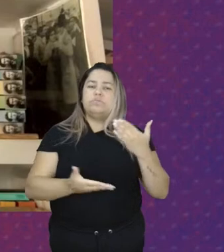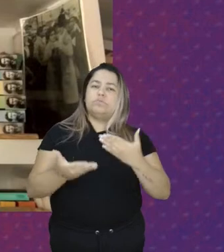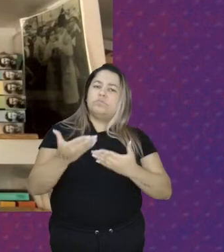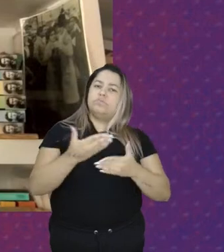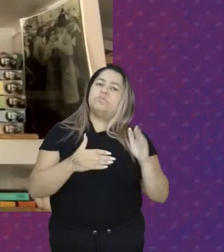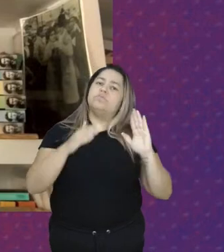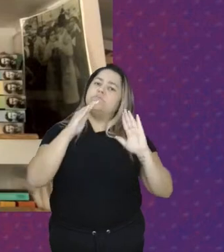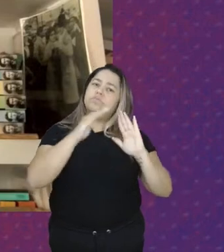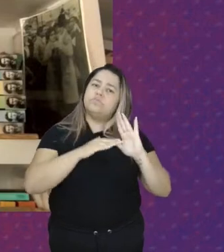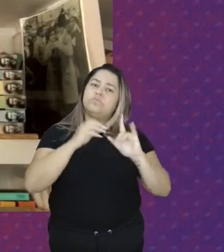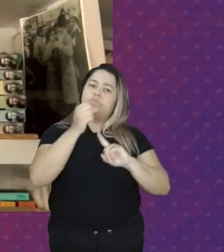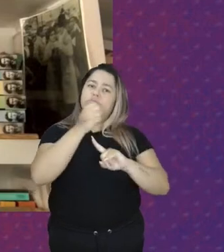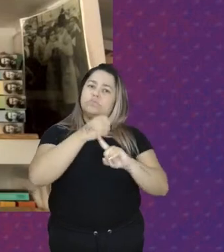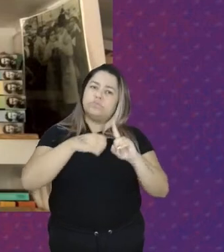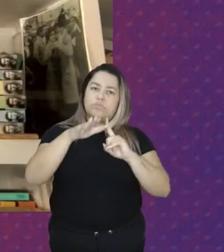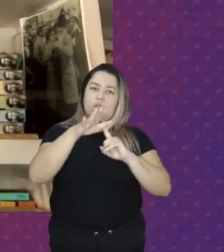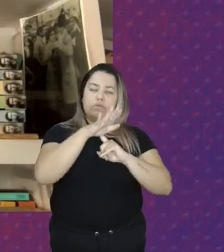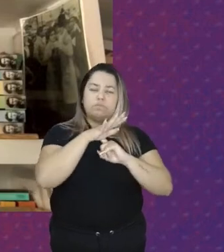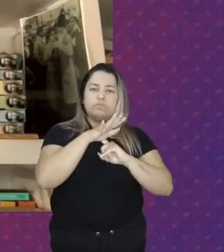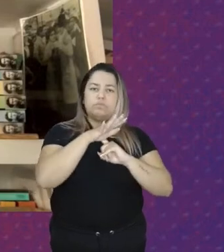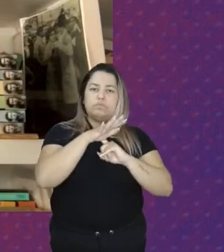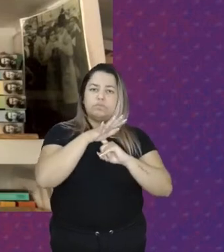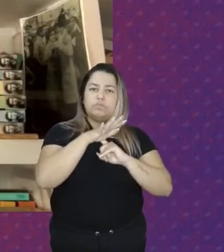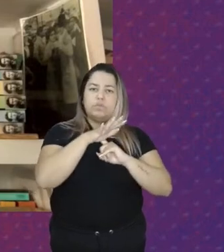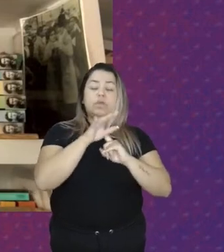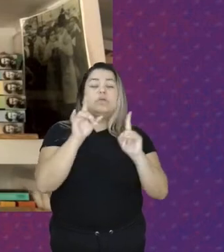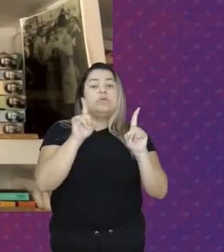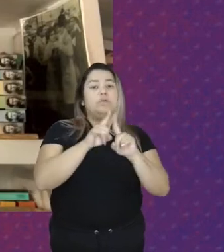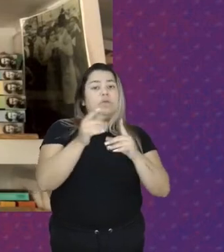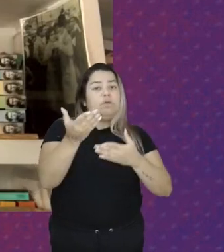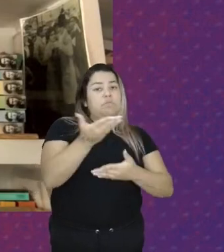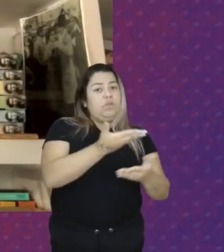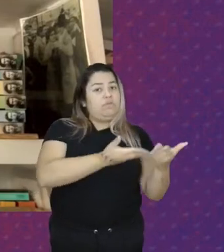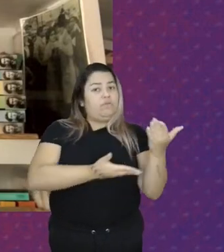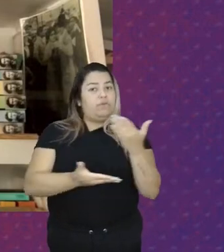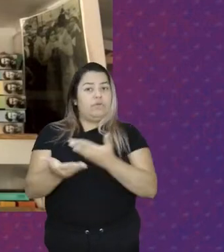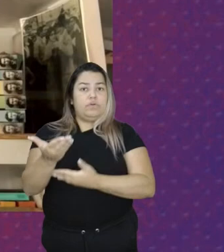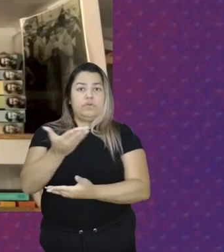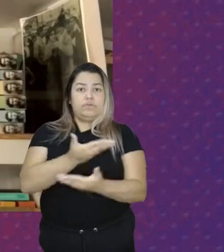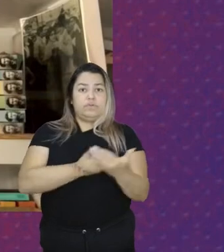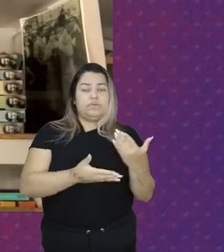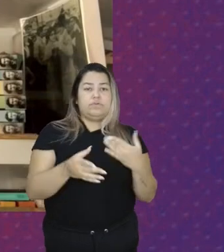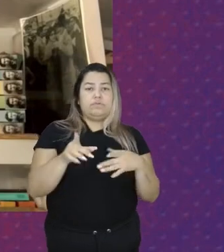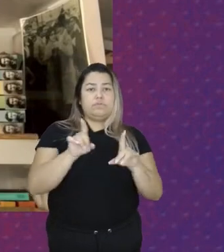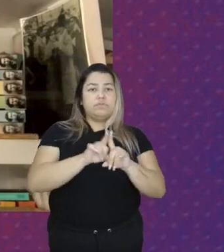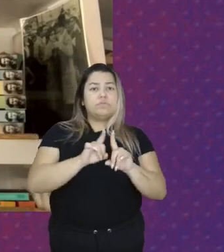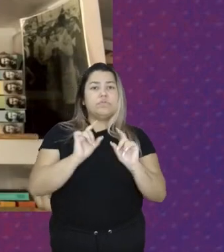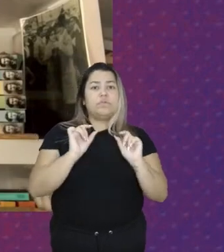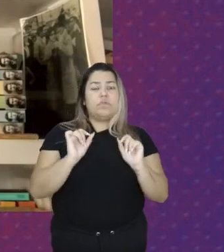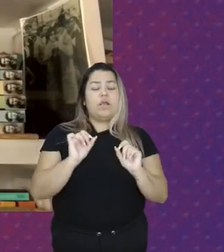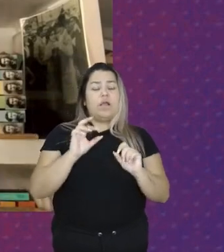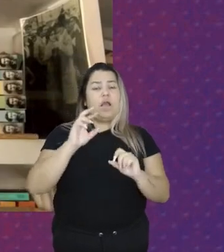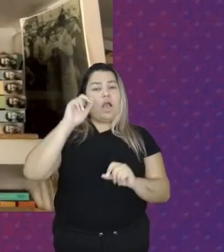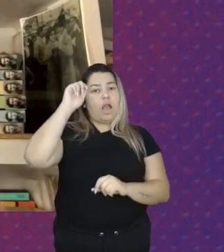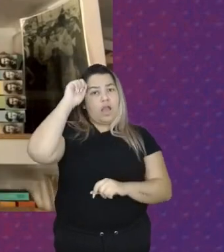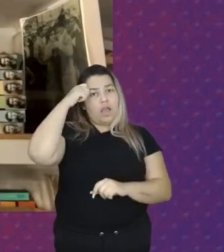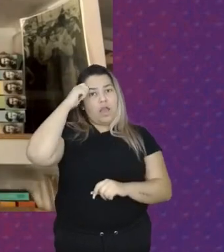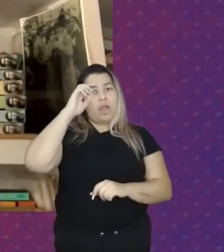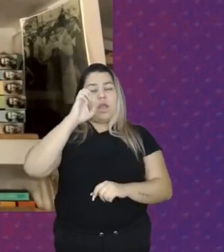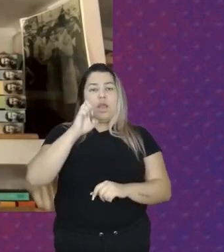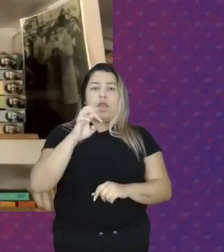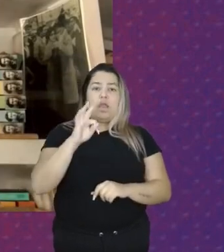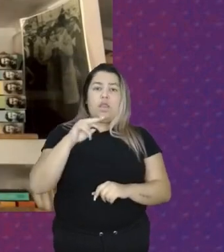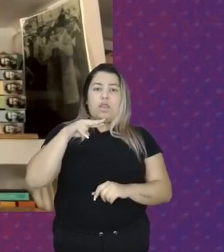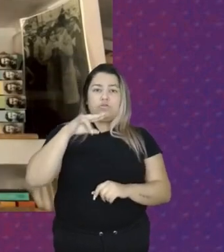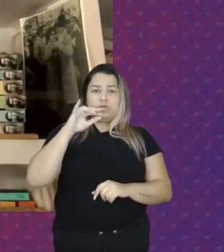classes sociais na sociedade, que envolve a questão racial, a questão